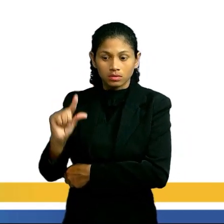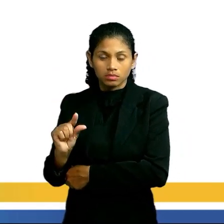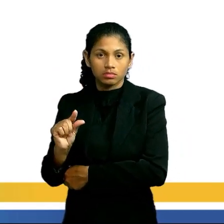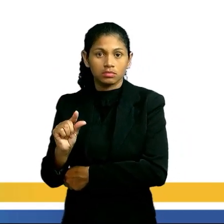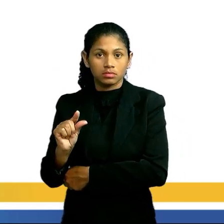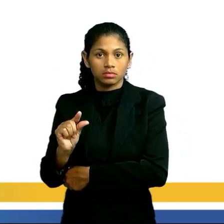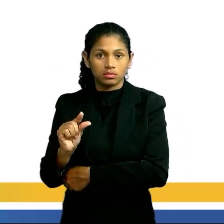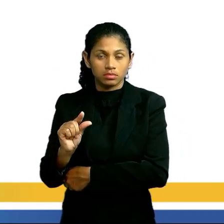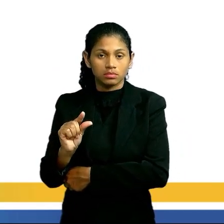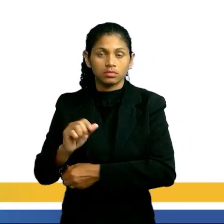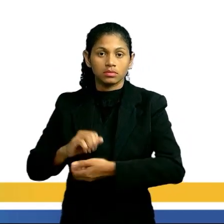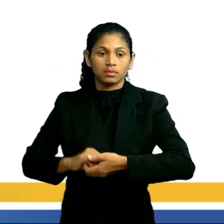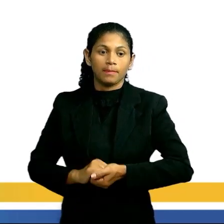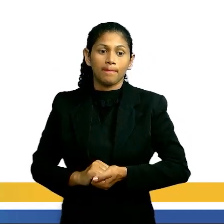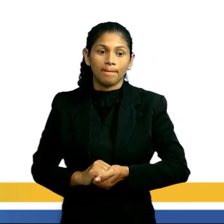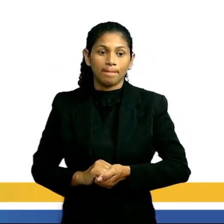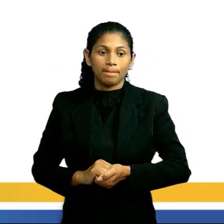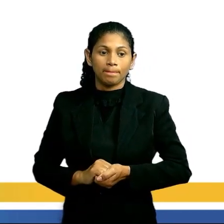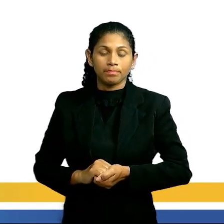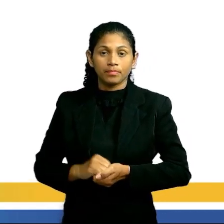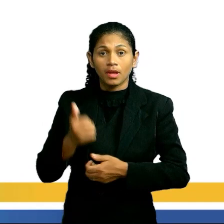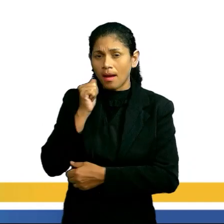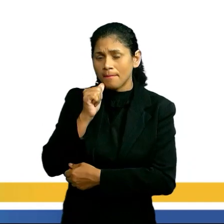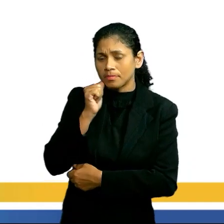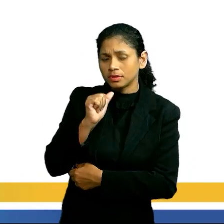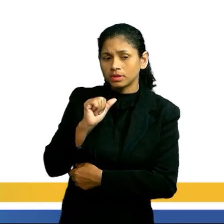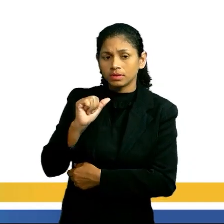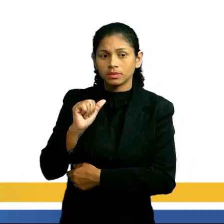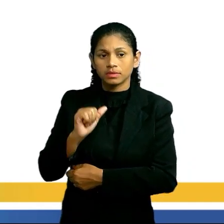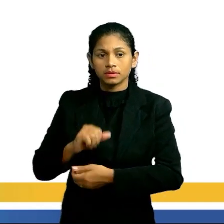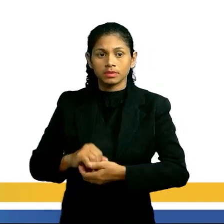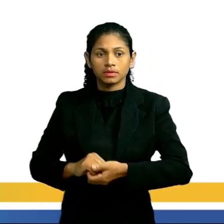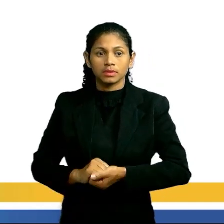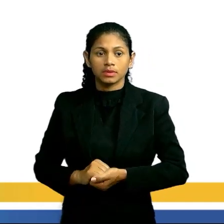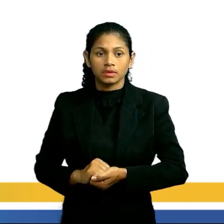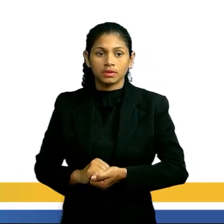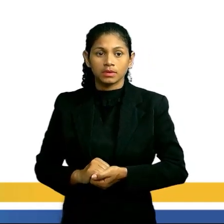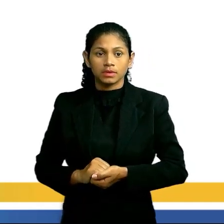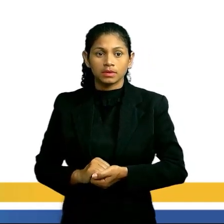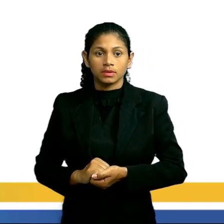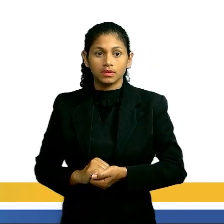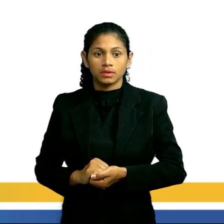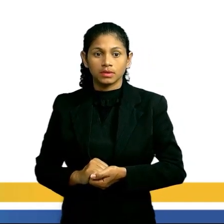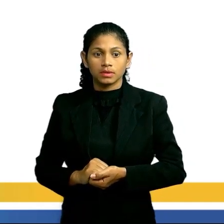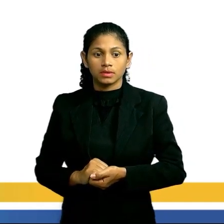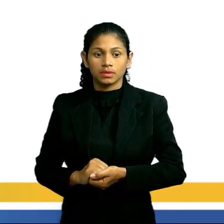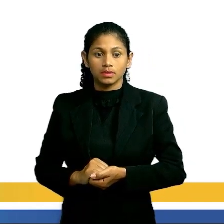3, azão, azinho, a proporção deles terem um filho